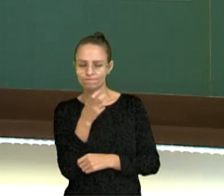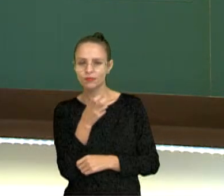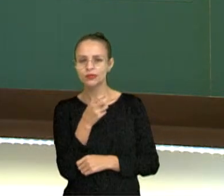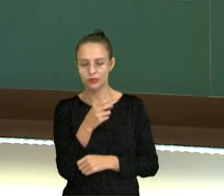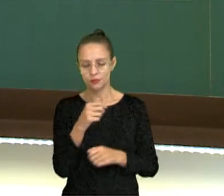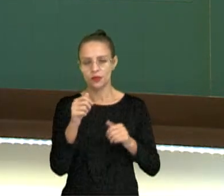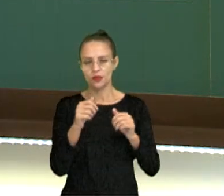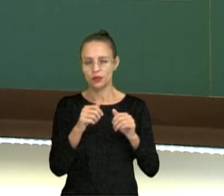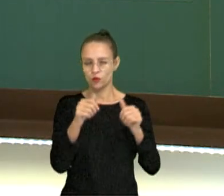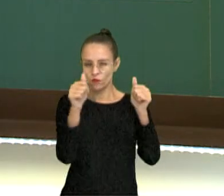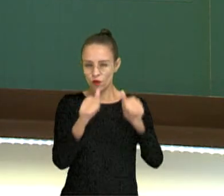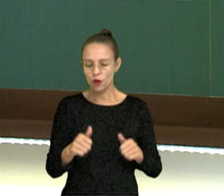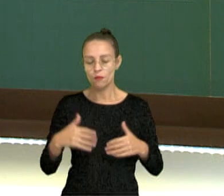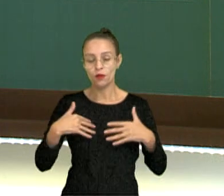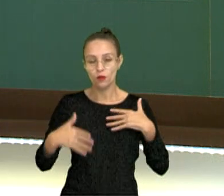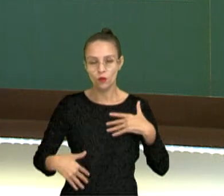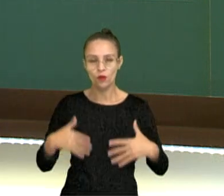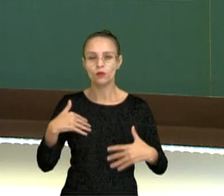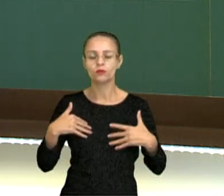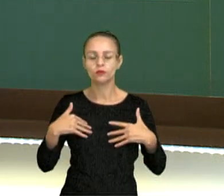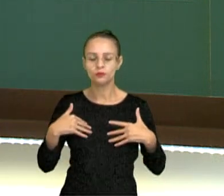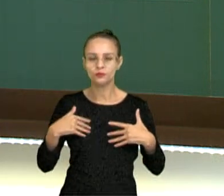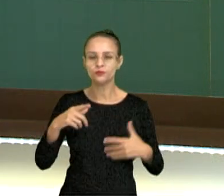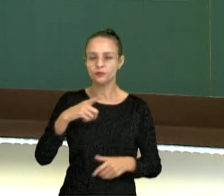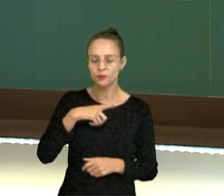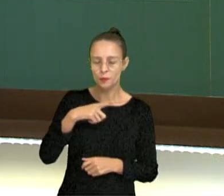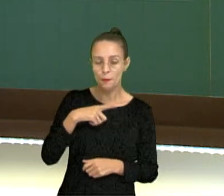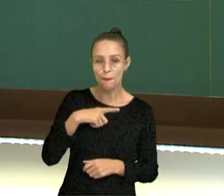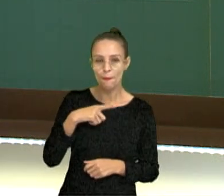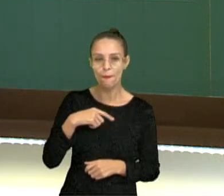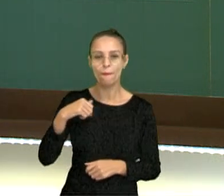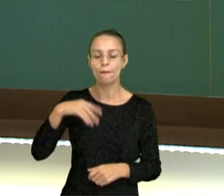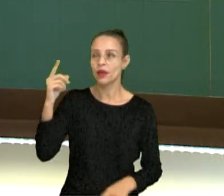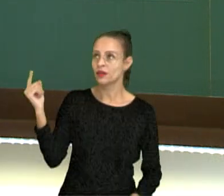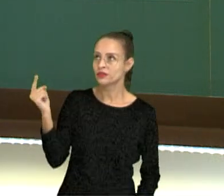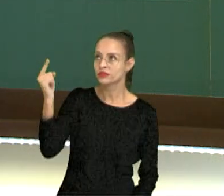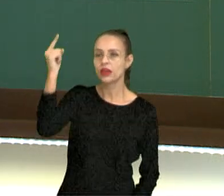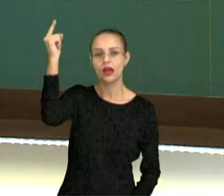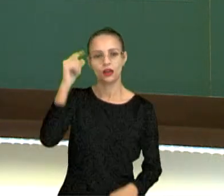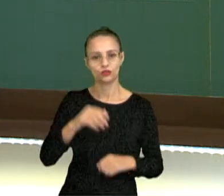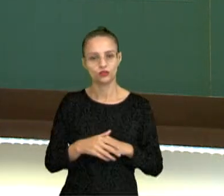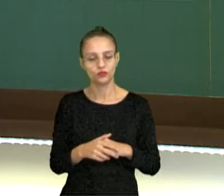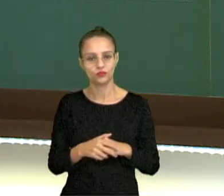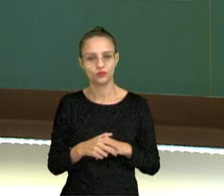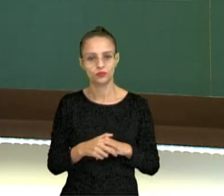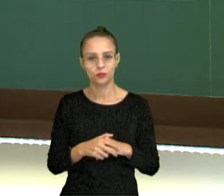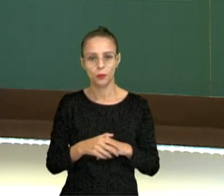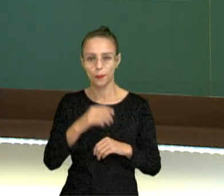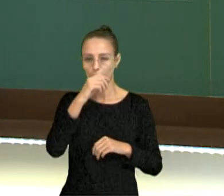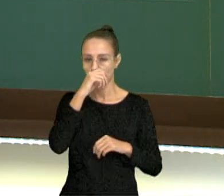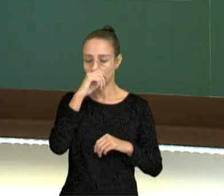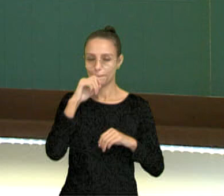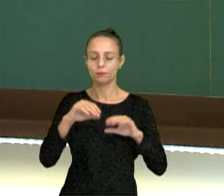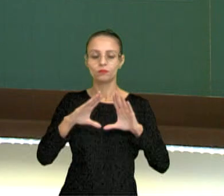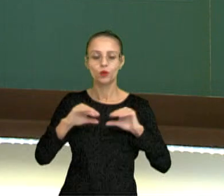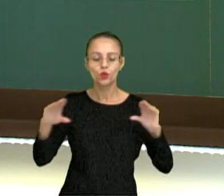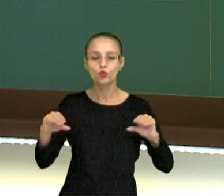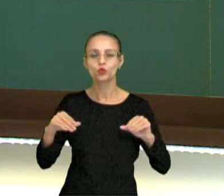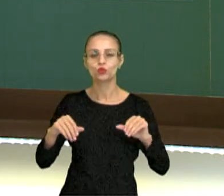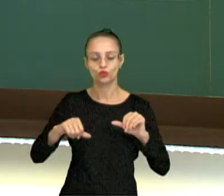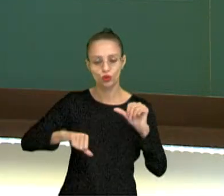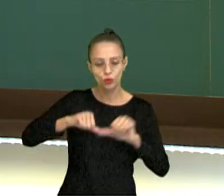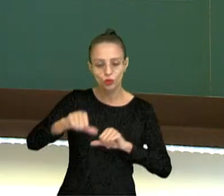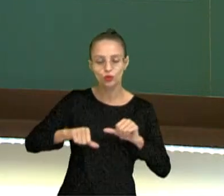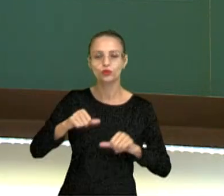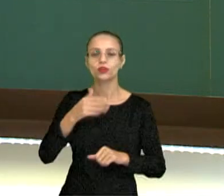maior. Então tem as mudanças físicas, fica mais alto, mexe na sua musculatura,